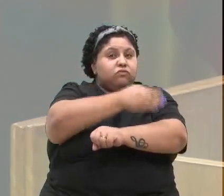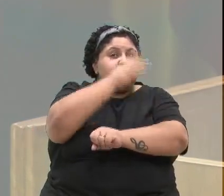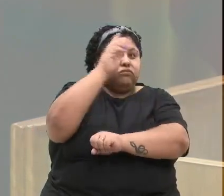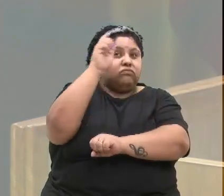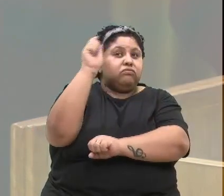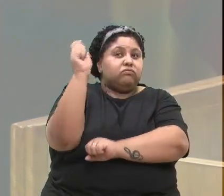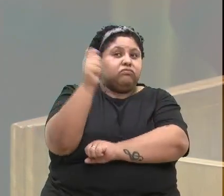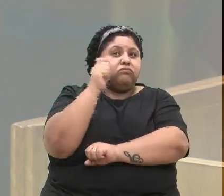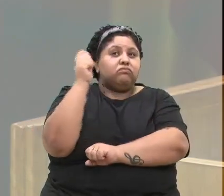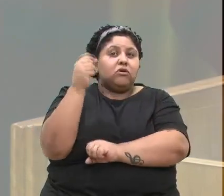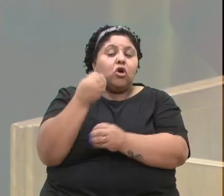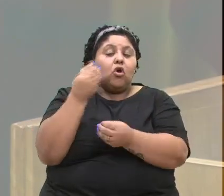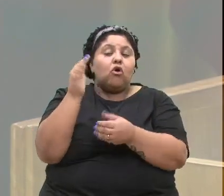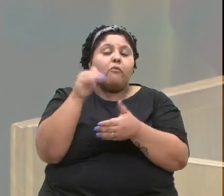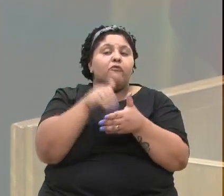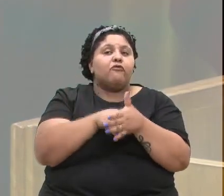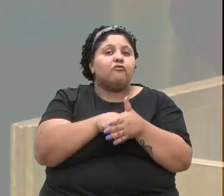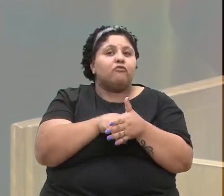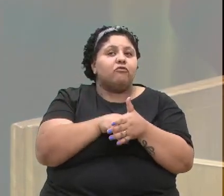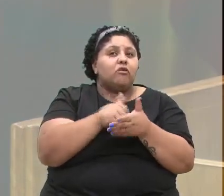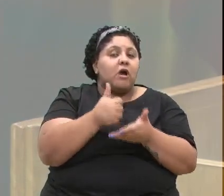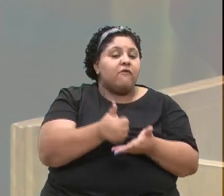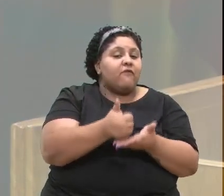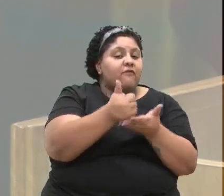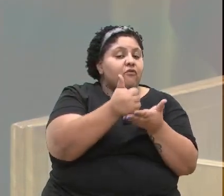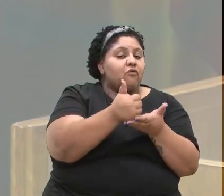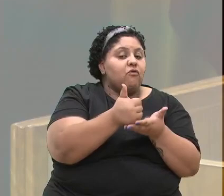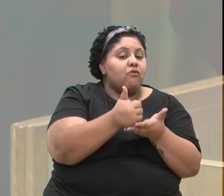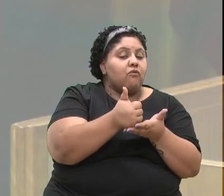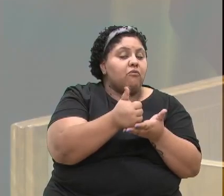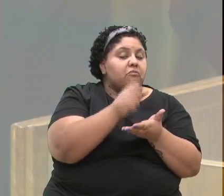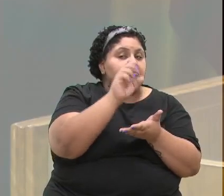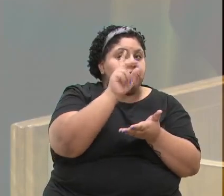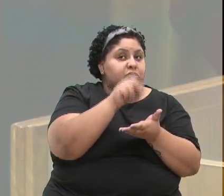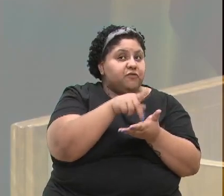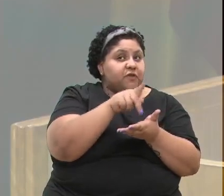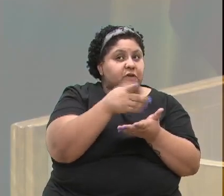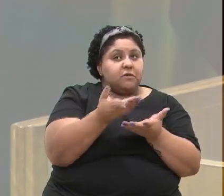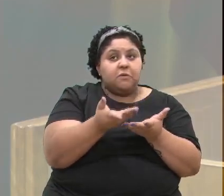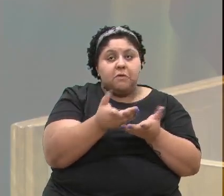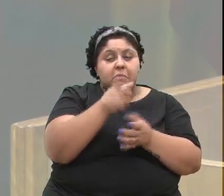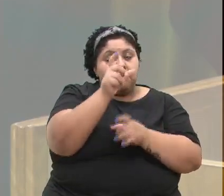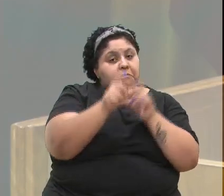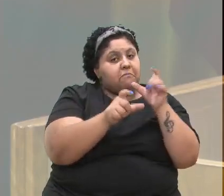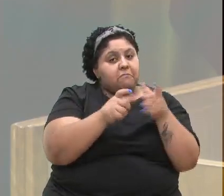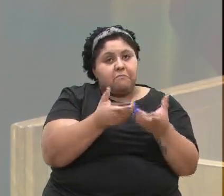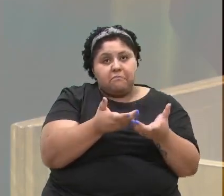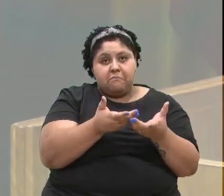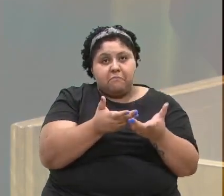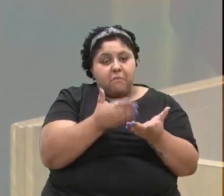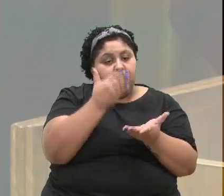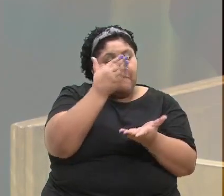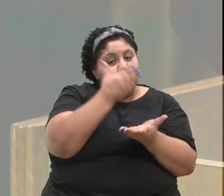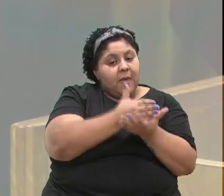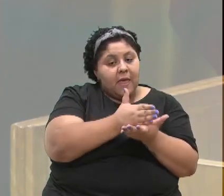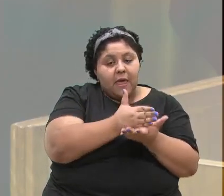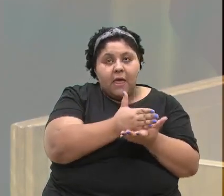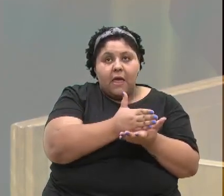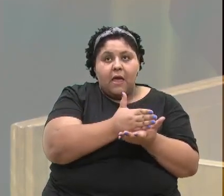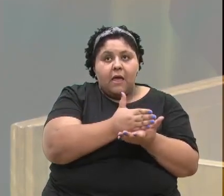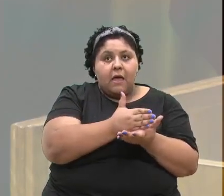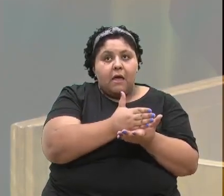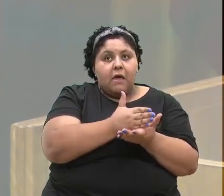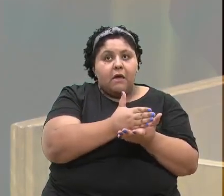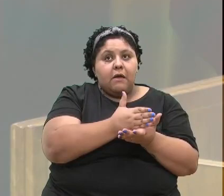como que irão votar se é a favor de fato das pessoas classe média classe média